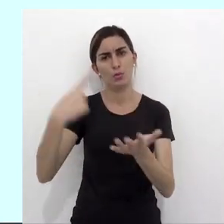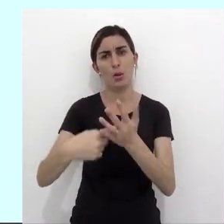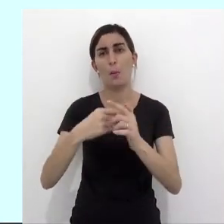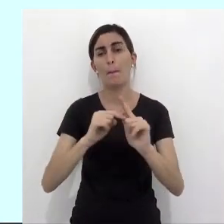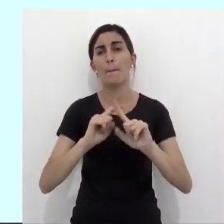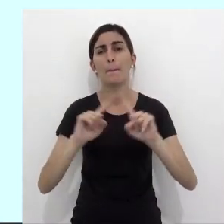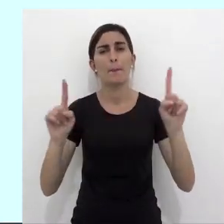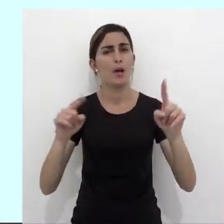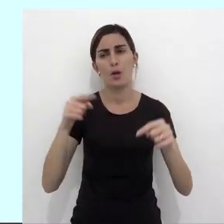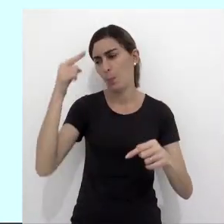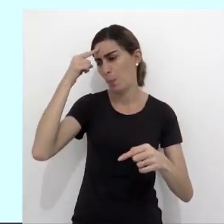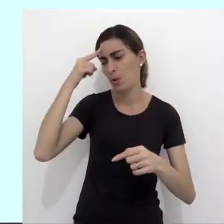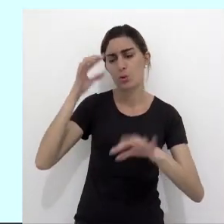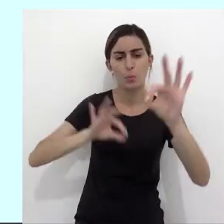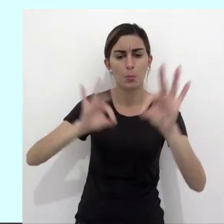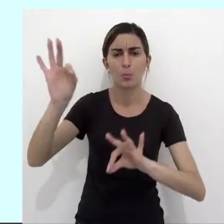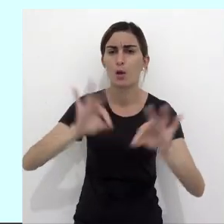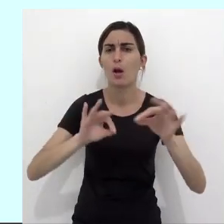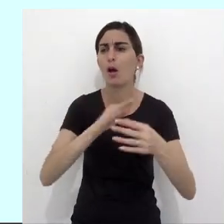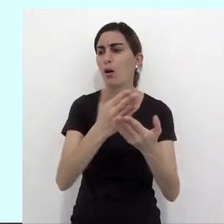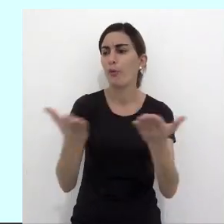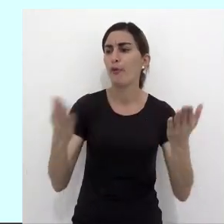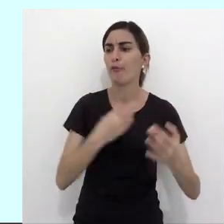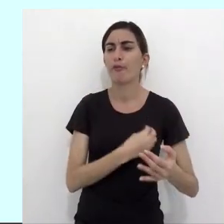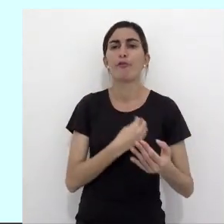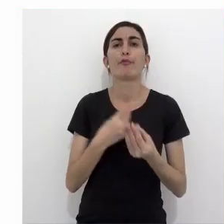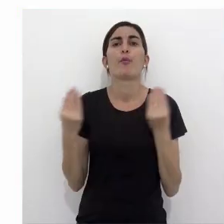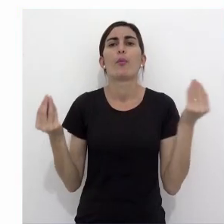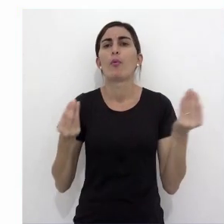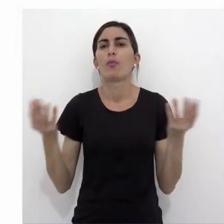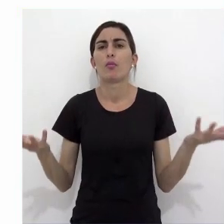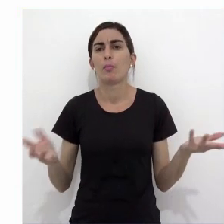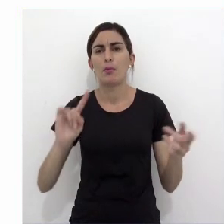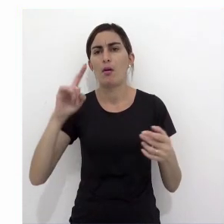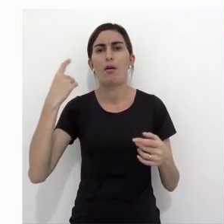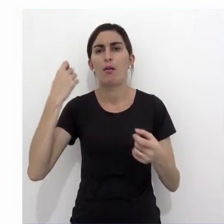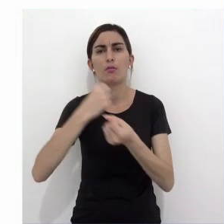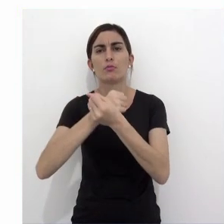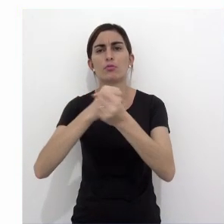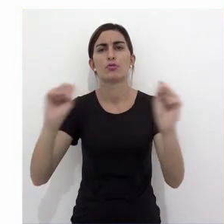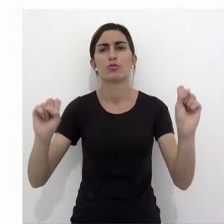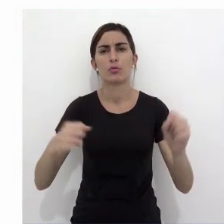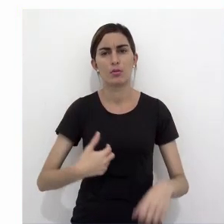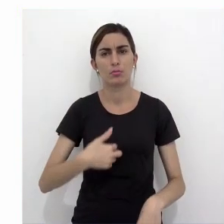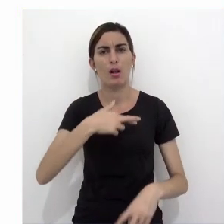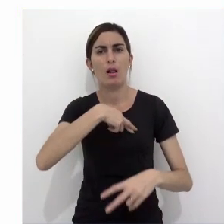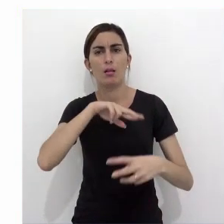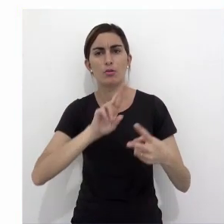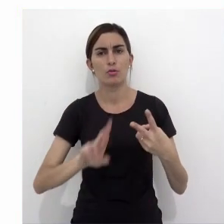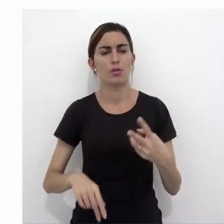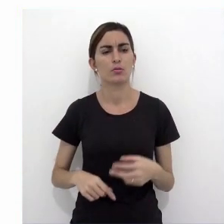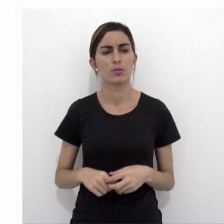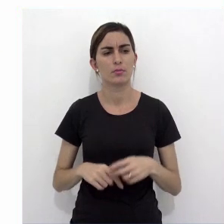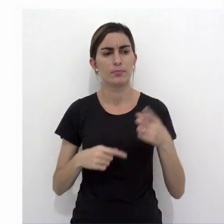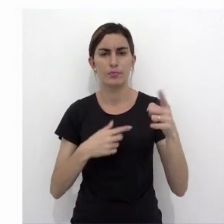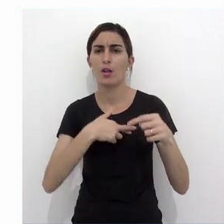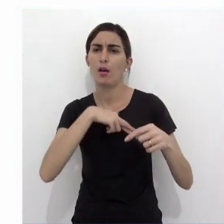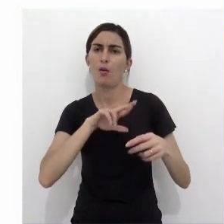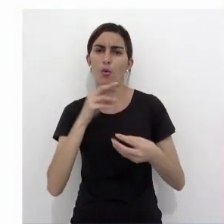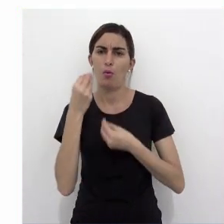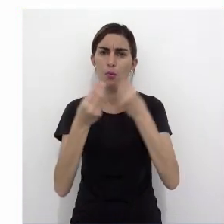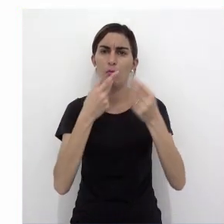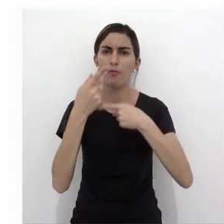não pensou a situação do ex-escravo. A questão religiosa. Como eu falei para